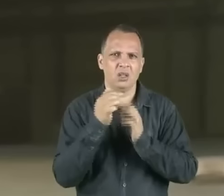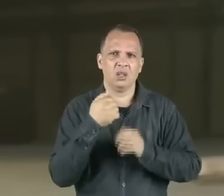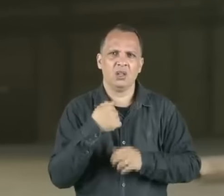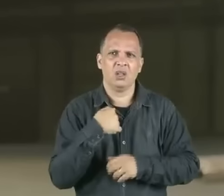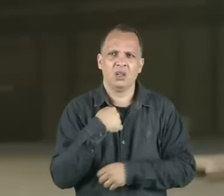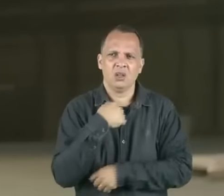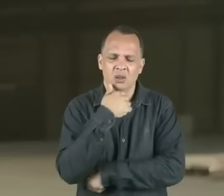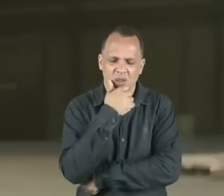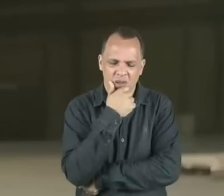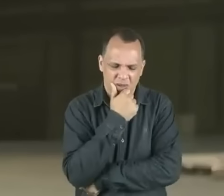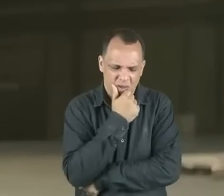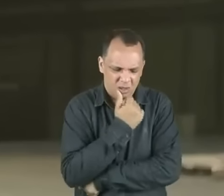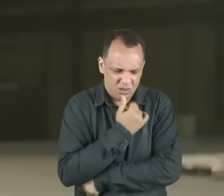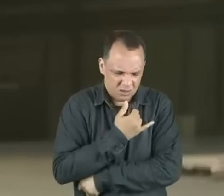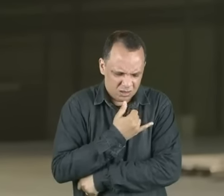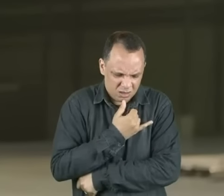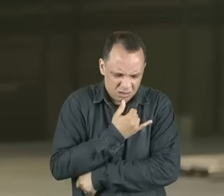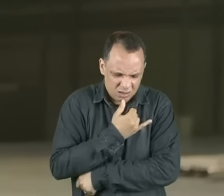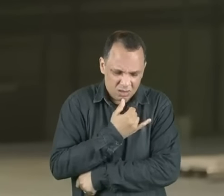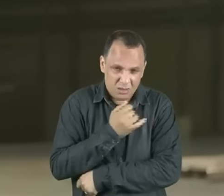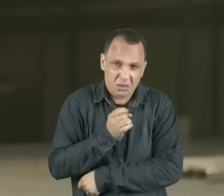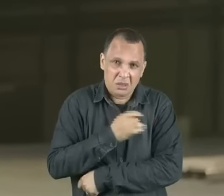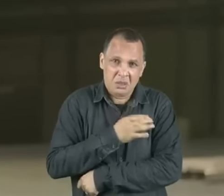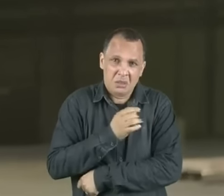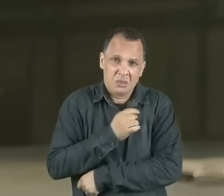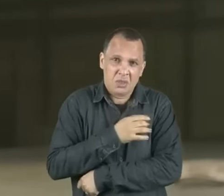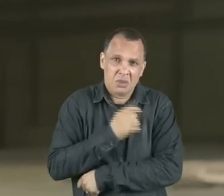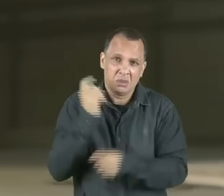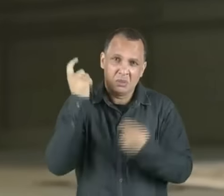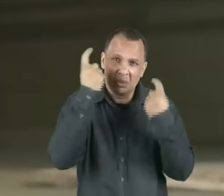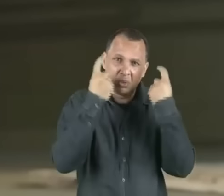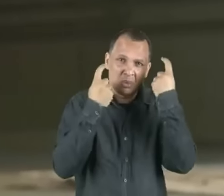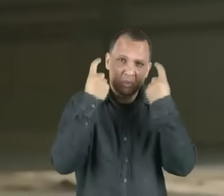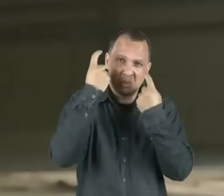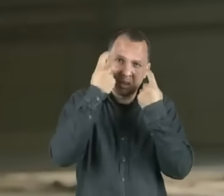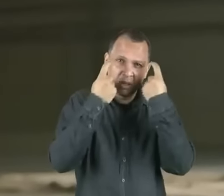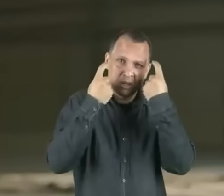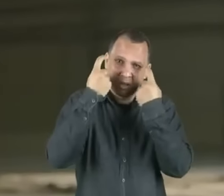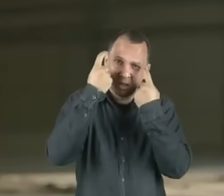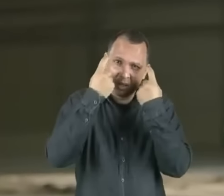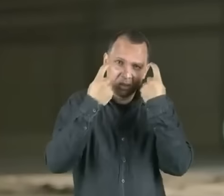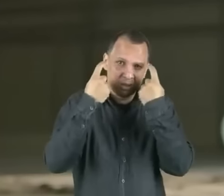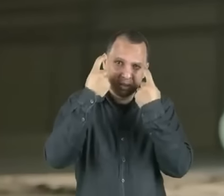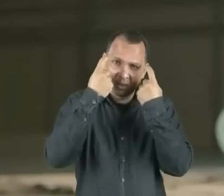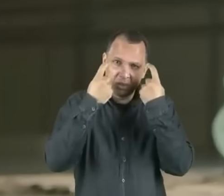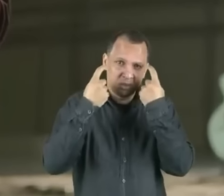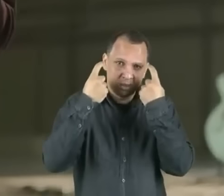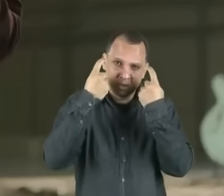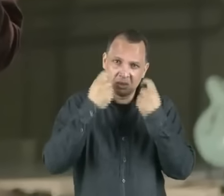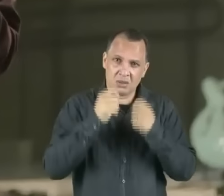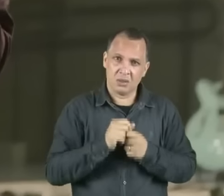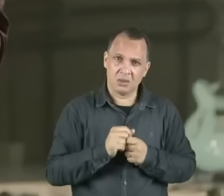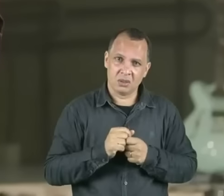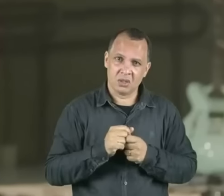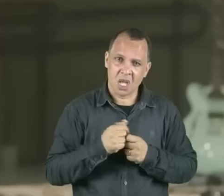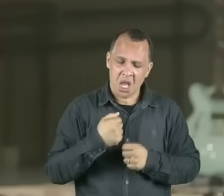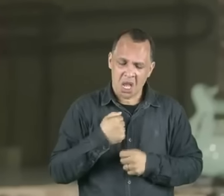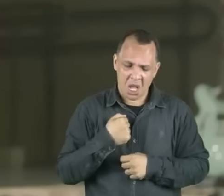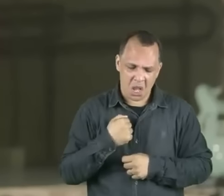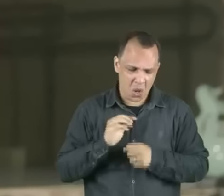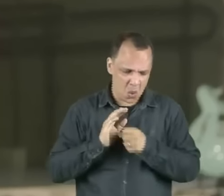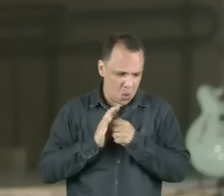é toda a verdade Oi tá na moda hoje em dia o pessoal falar assim ah essa é a minha verdade